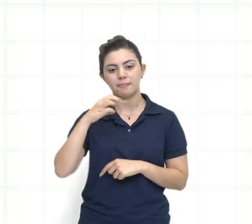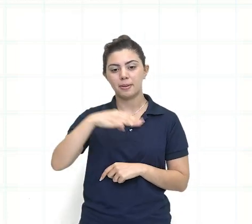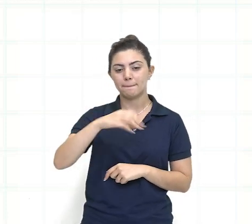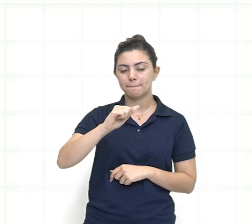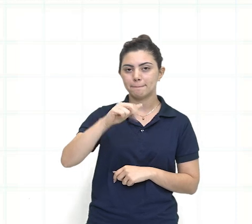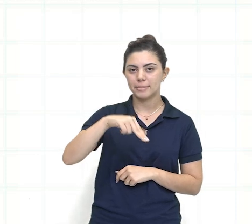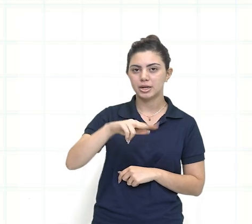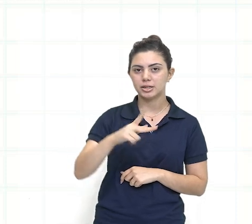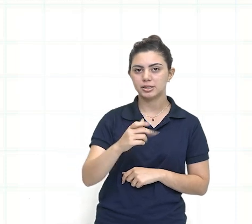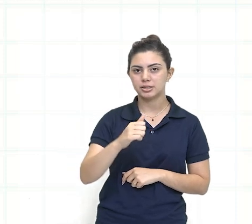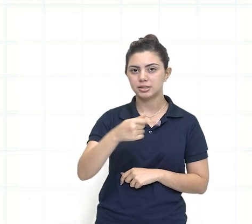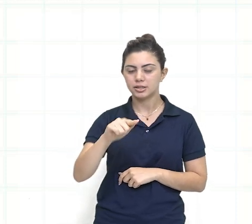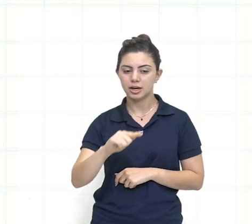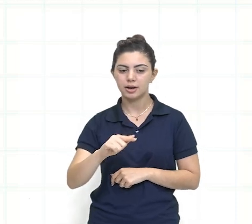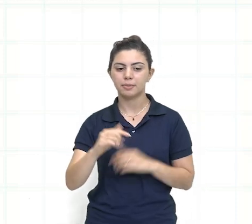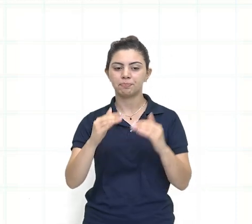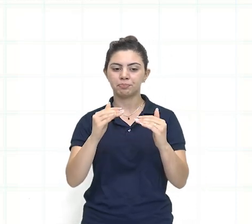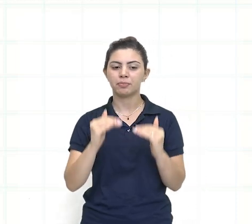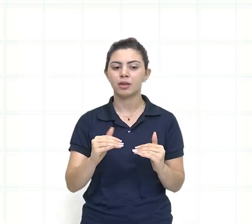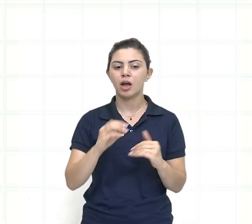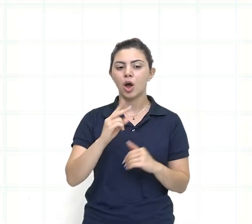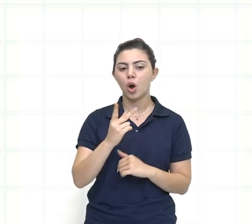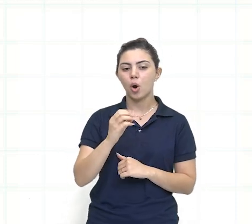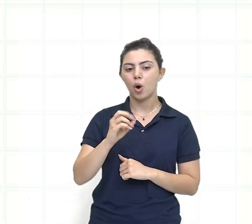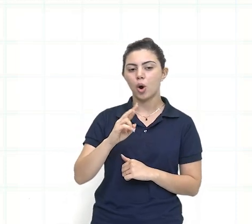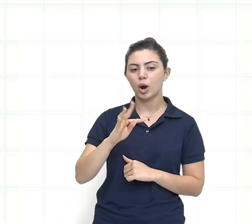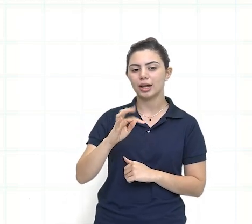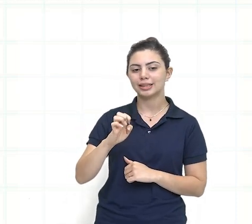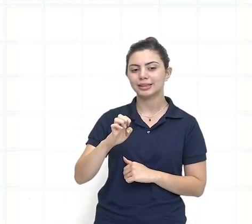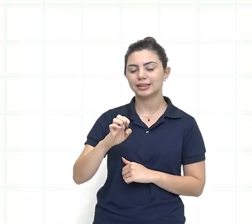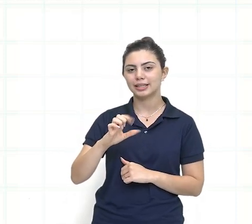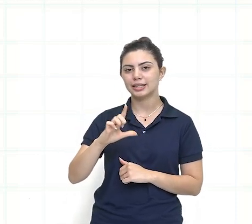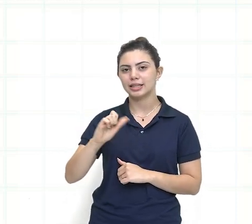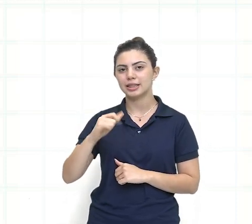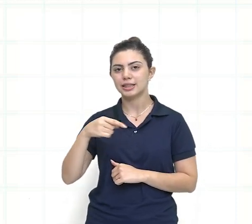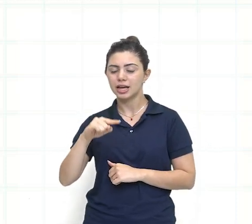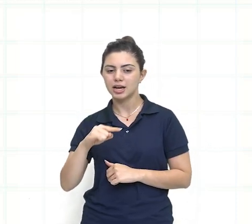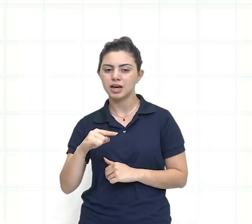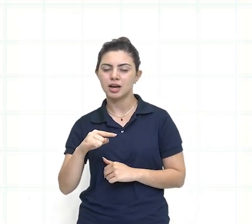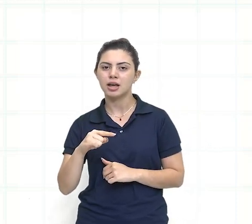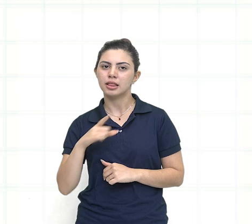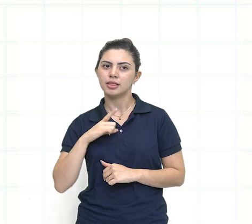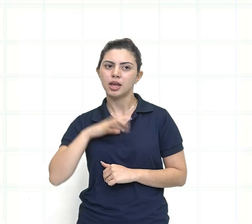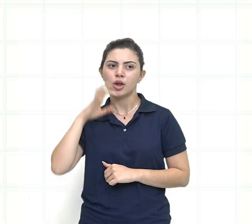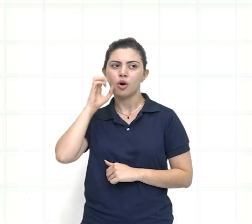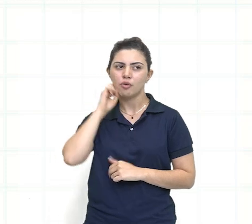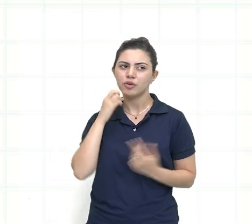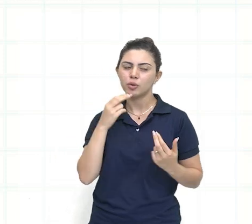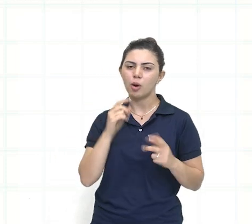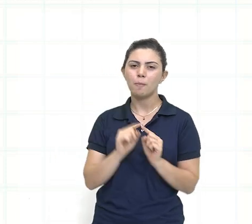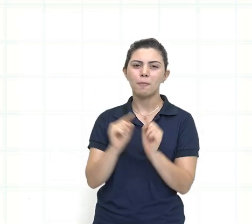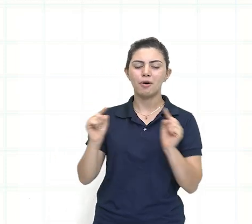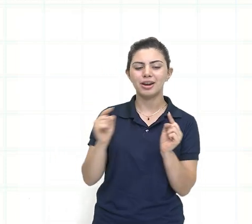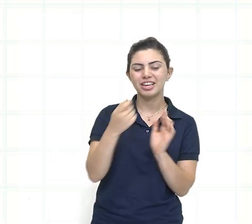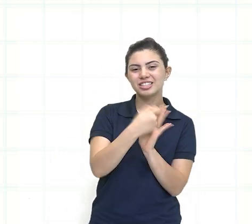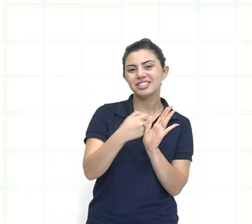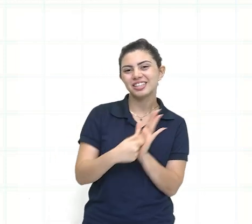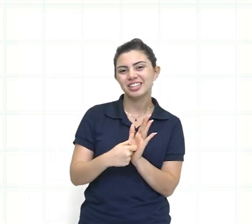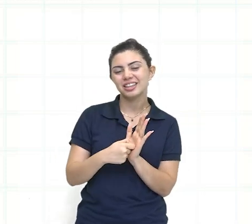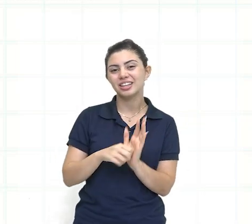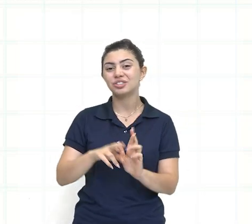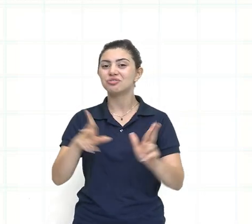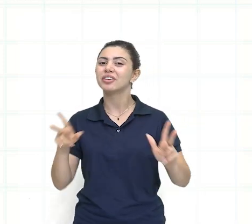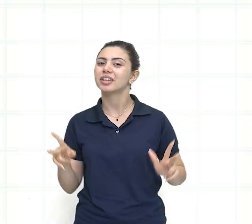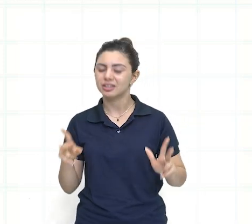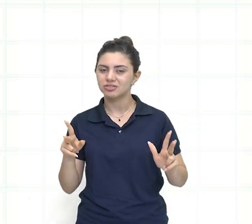estarem rimando, mas não é a mesma sílaba, né? Como vocês podem observar aqui, né? Manhã e hortelã. Aqui